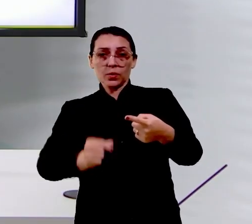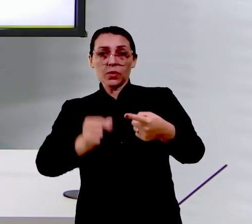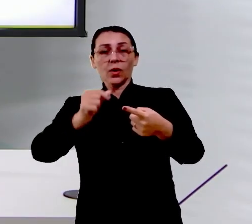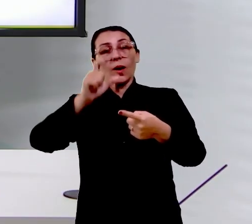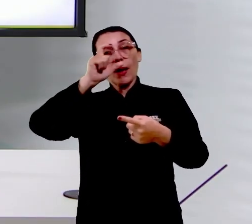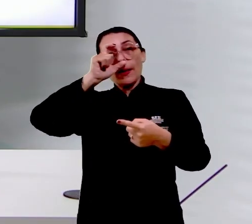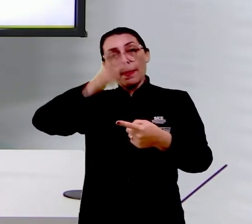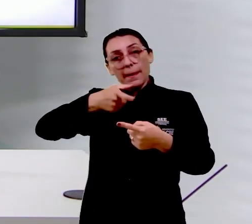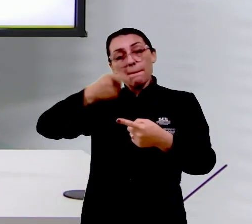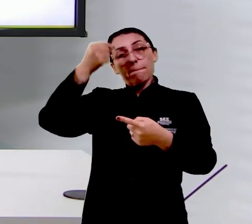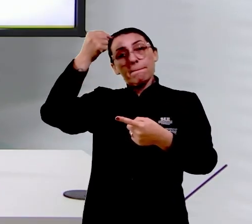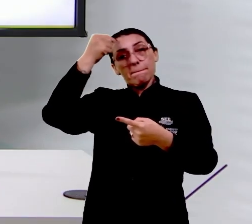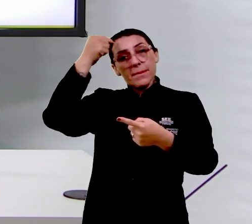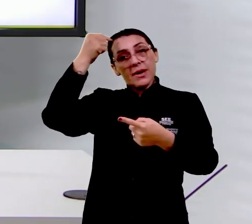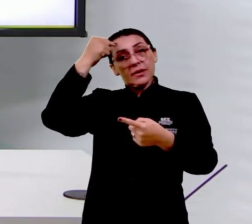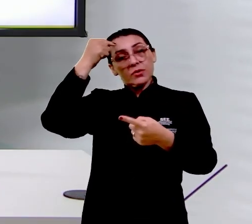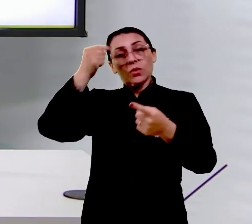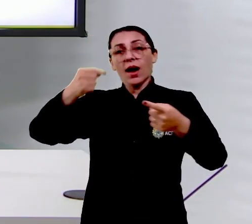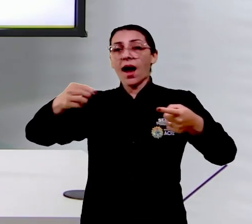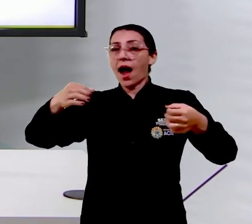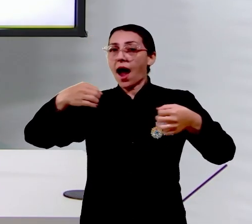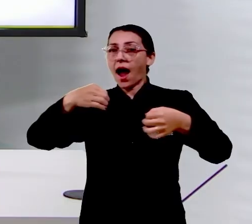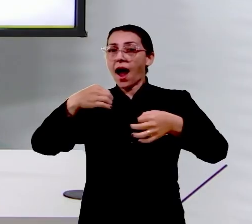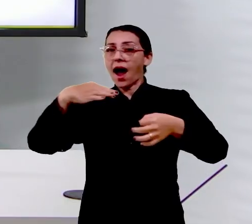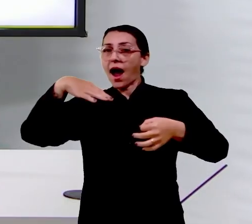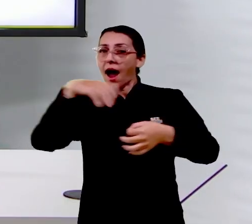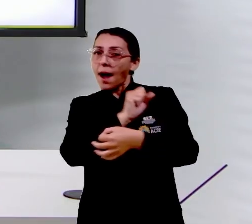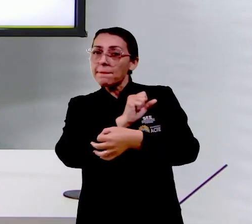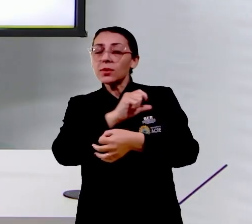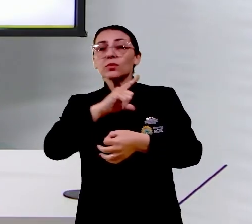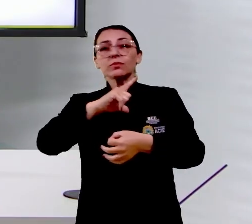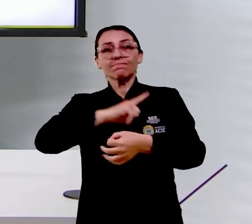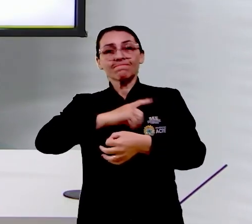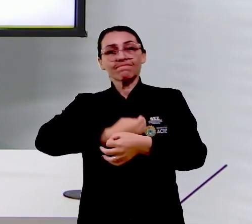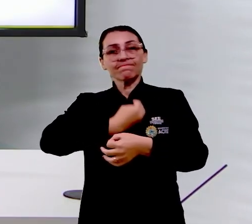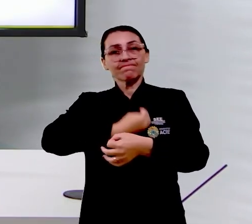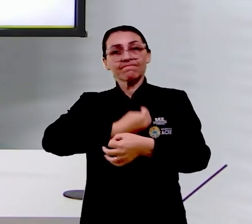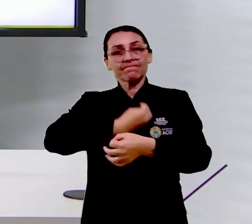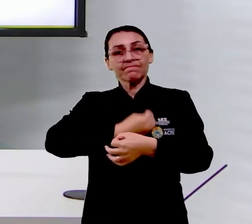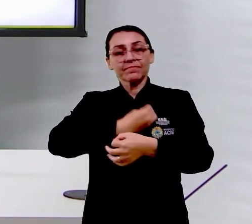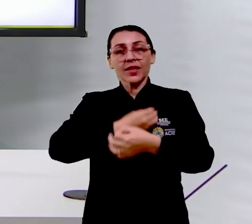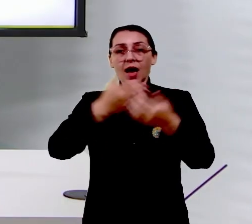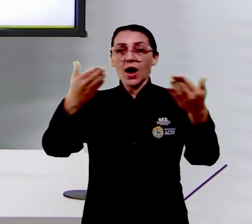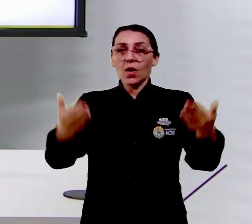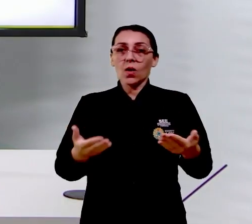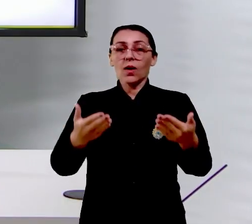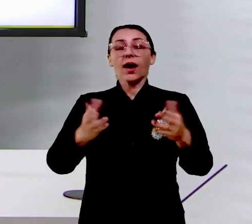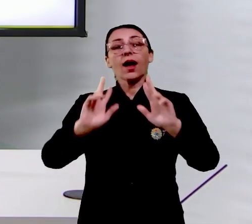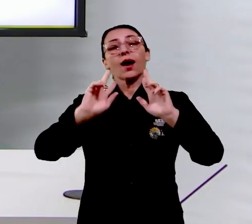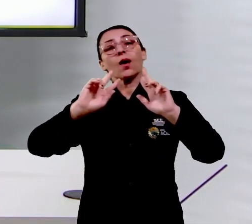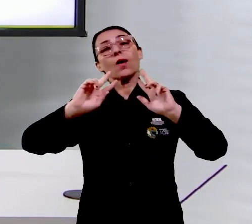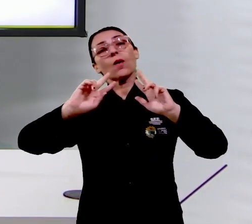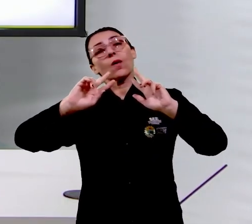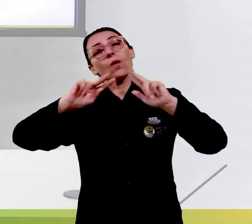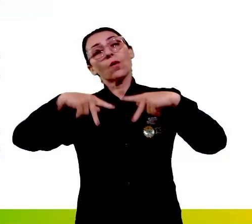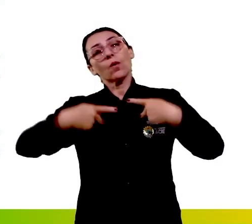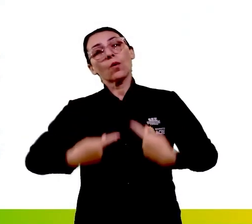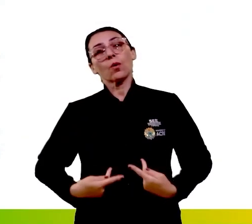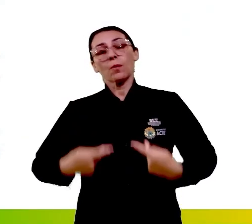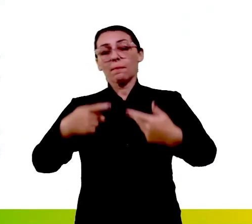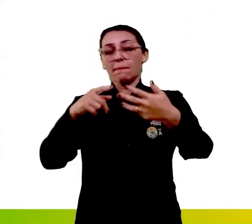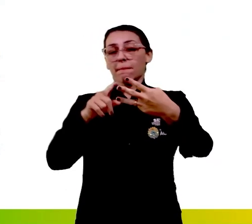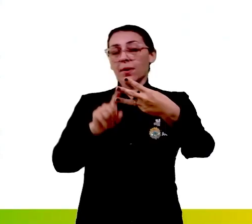eu penso, logo existo. Né? Bom, agora o humanismo. Então é uma